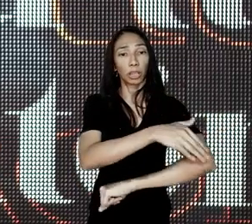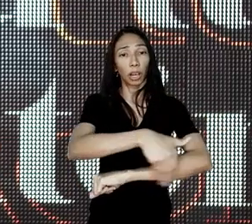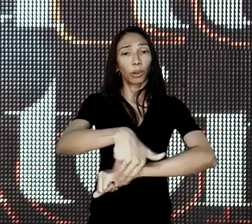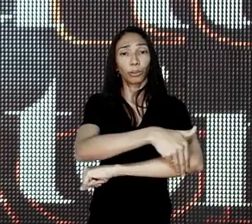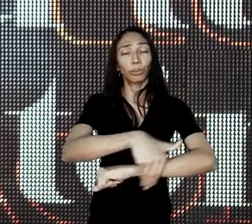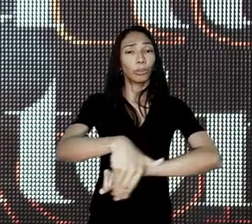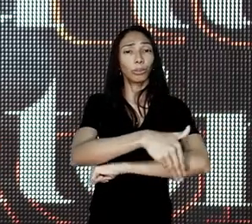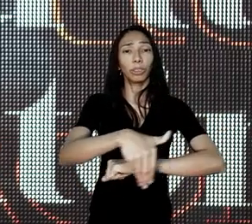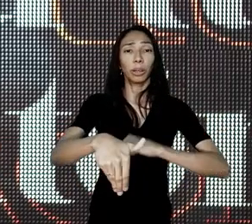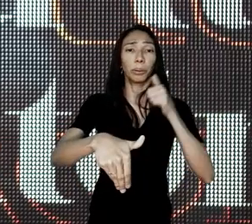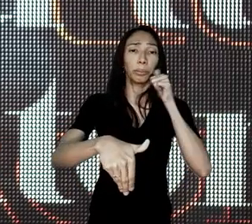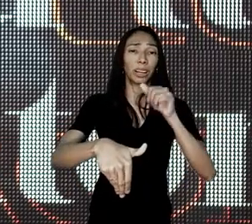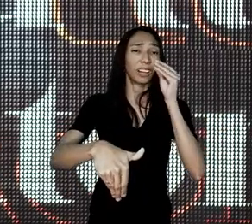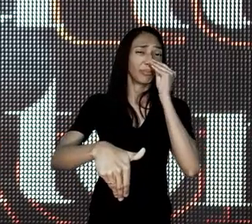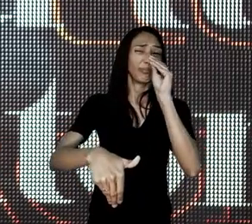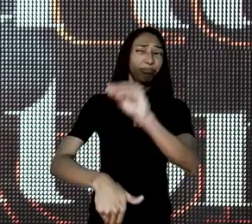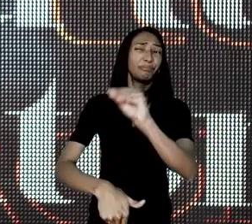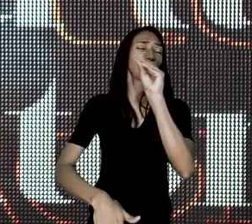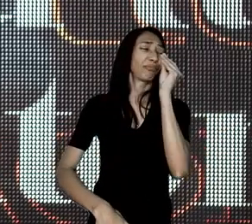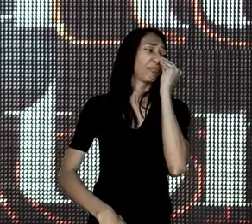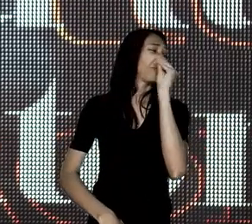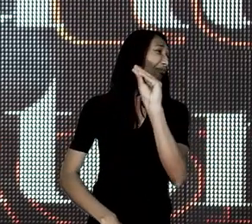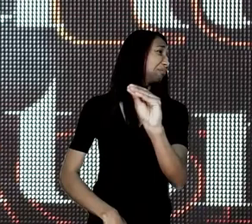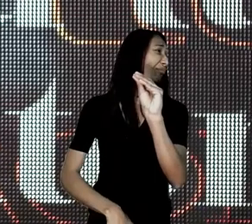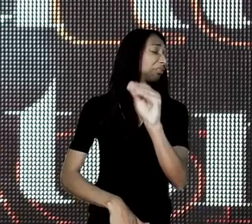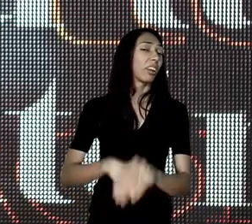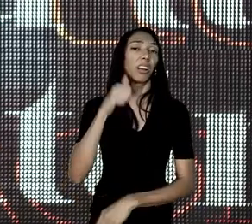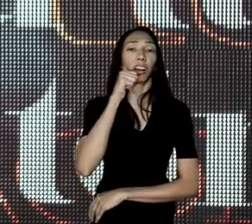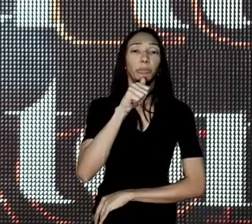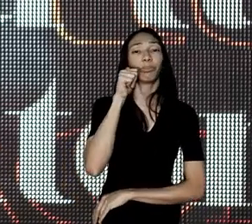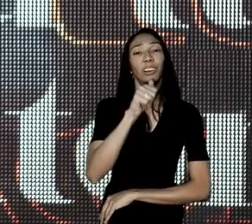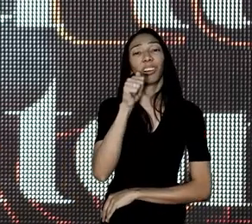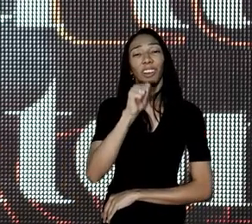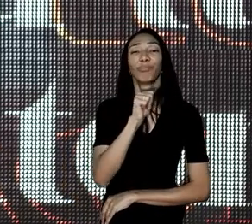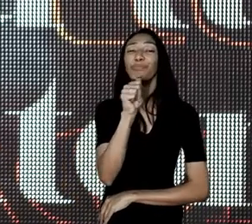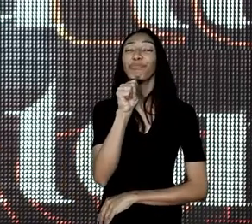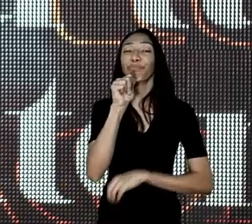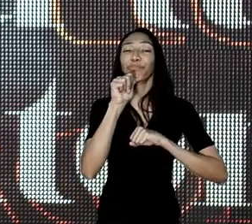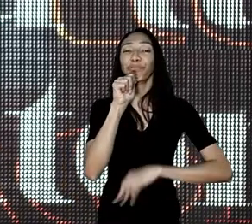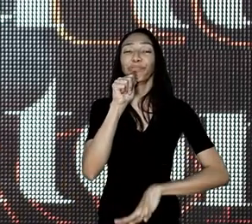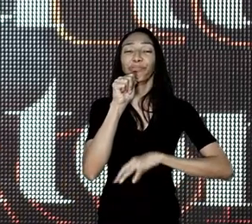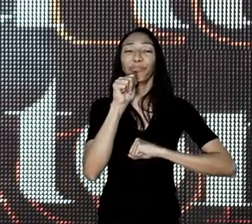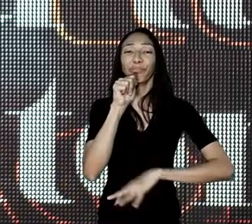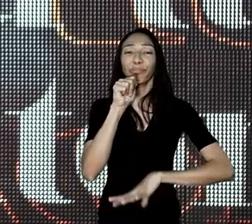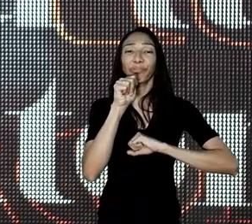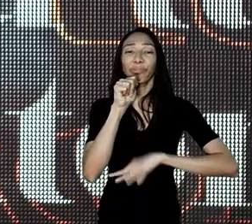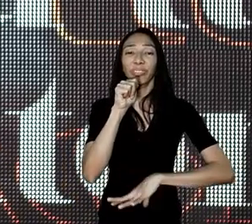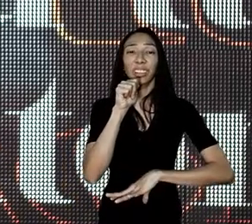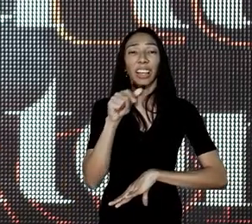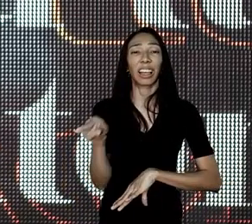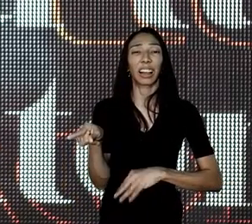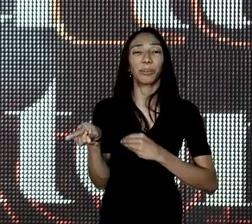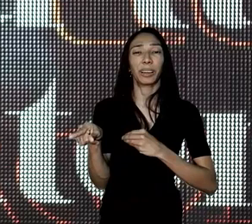vila. Todos conheciam a história daquela mulher imunda,